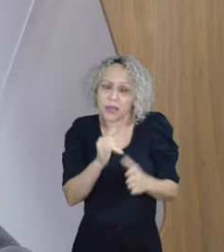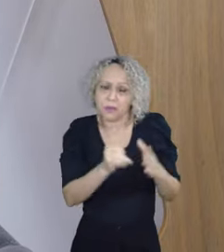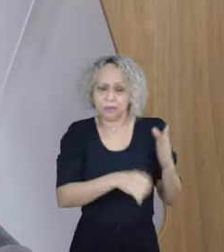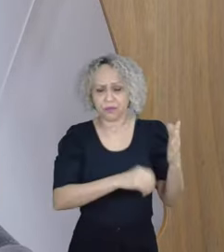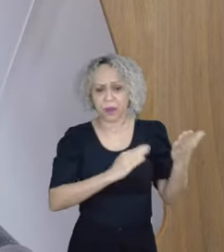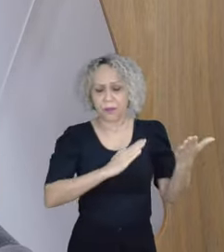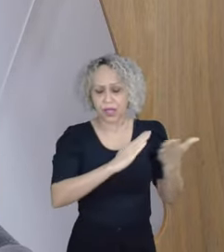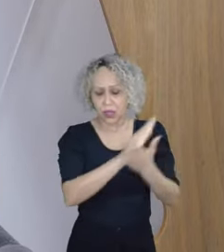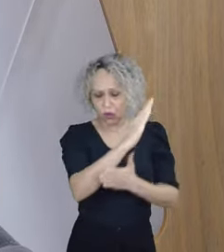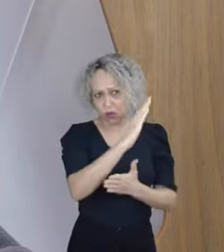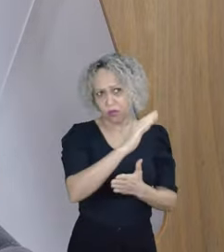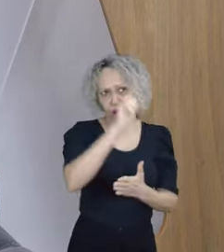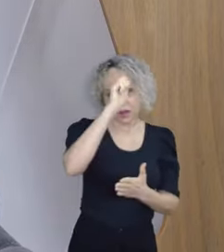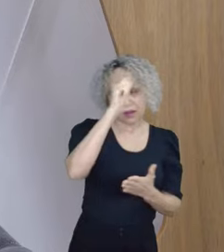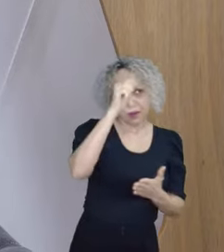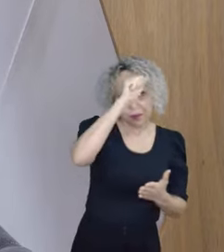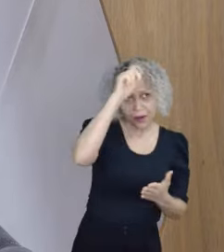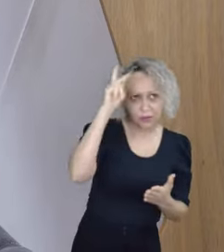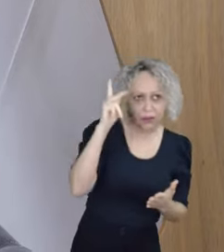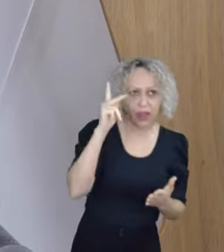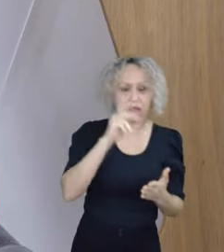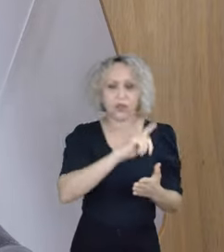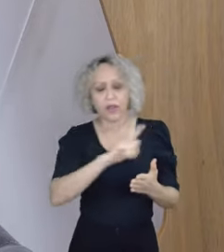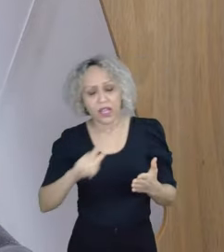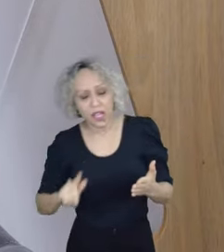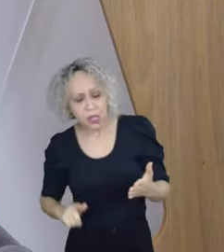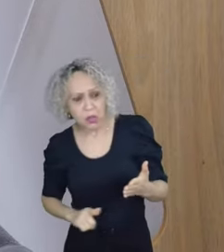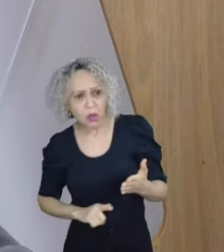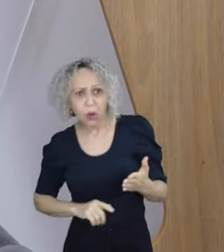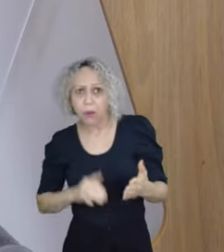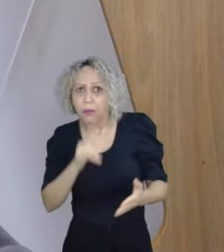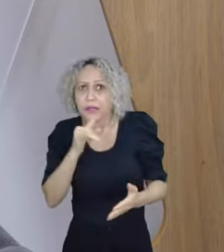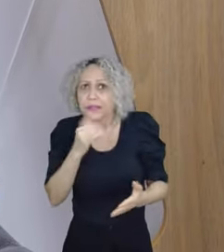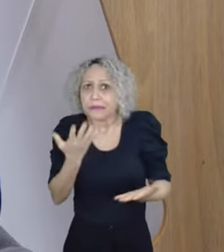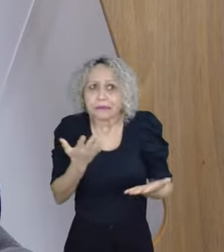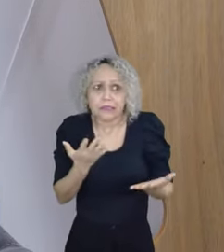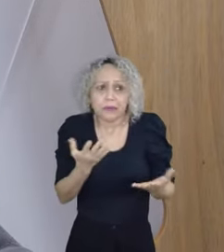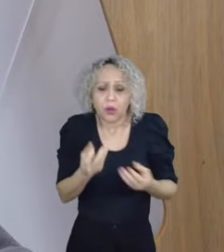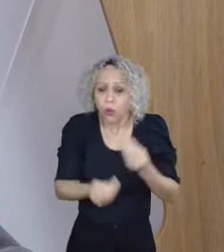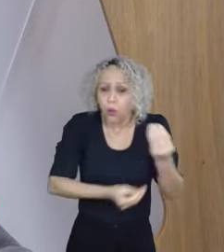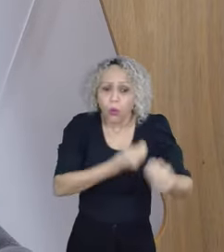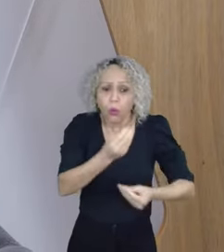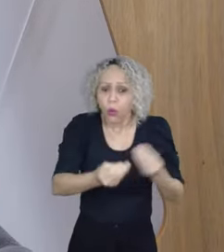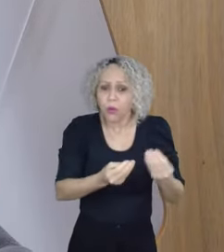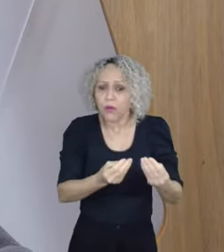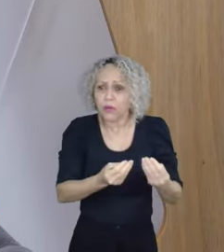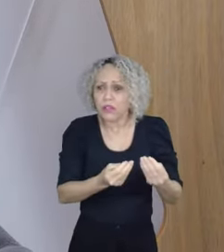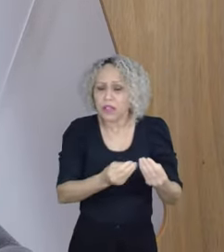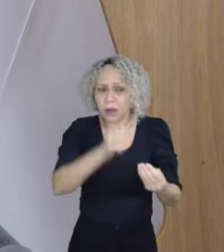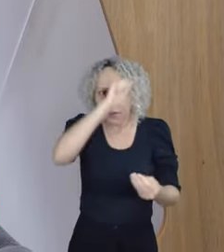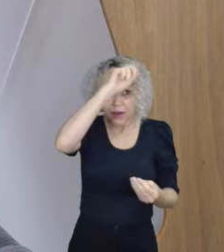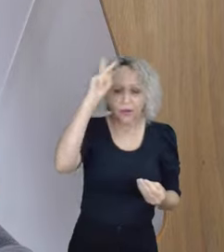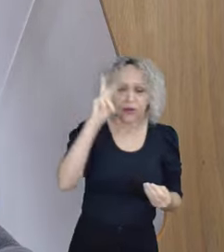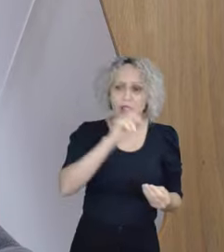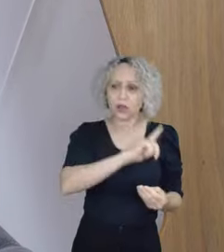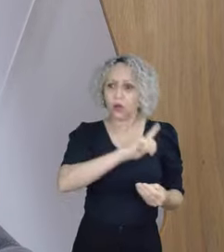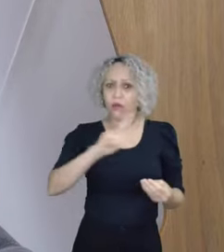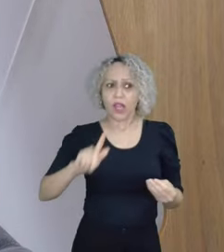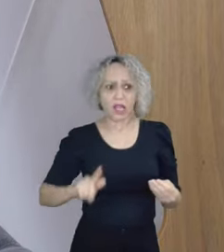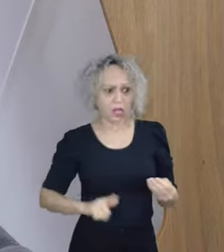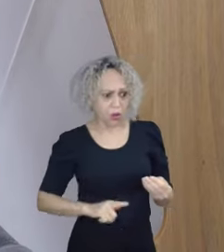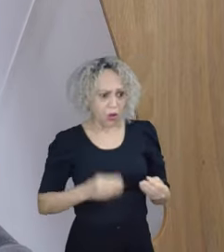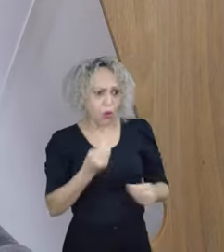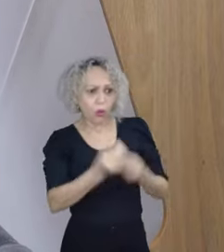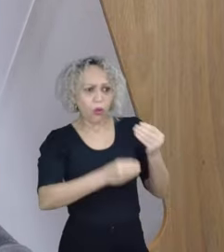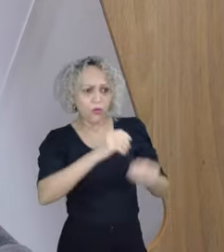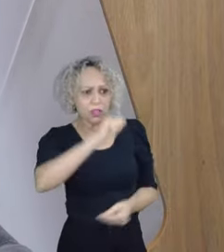exemplo de prefeito, que também vale, de governador, aí é mais esdrúxulo ainda. Uhum. Então, se não pode para prefeito e governador, porque como é que pode alguém ser prefeito de